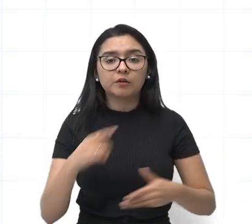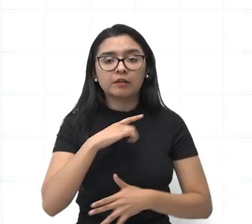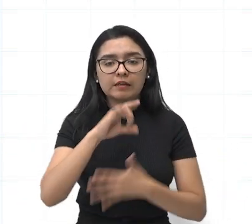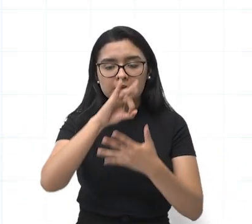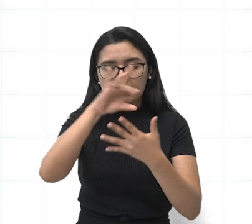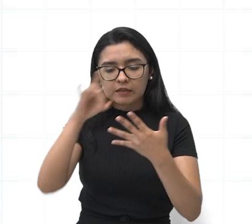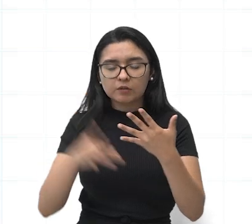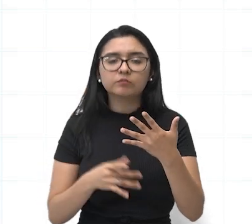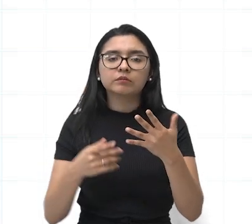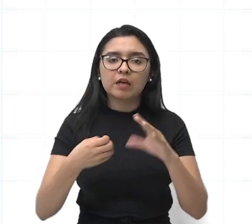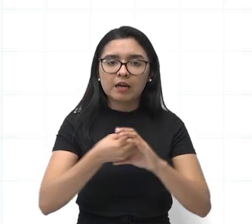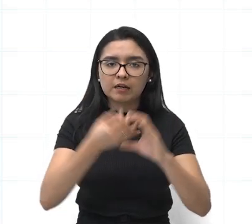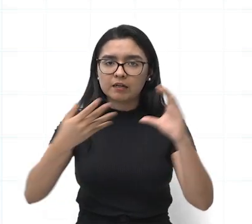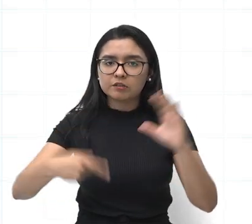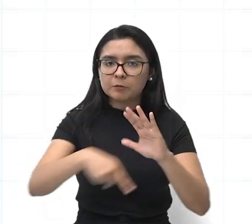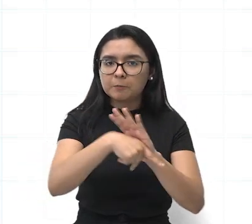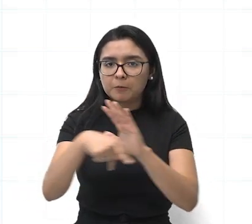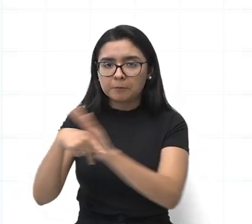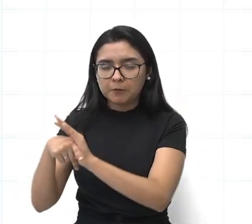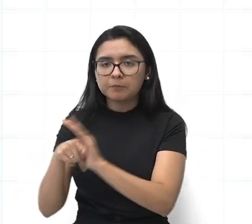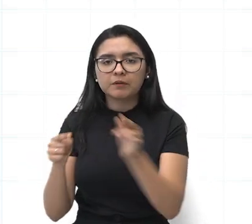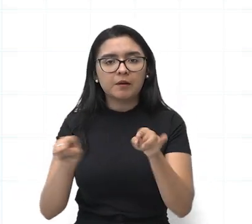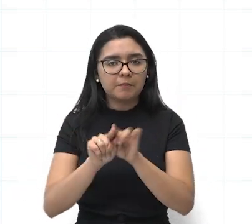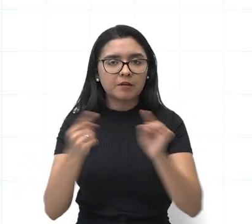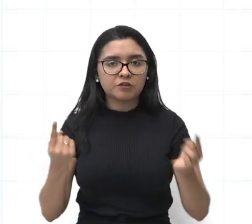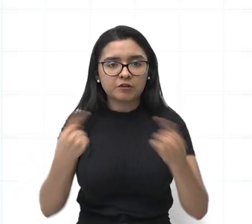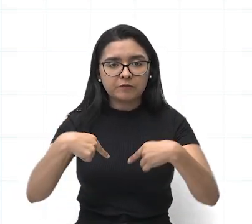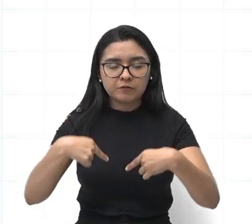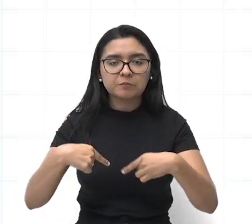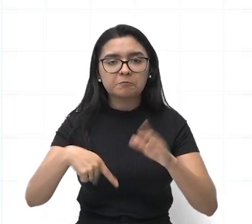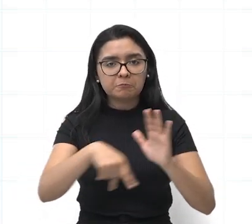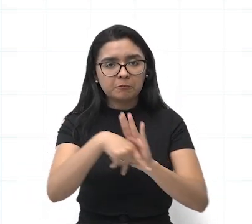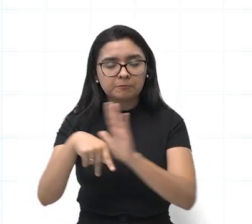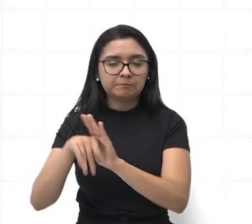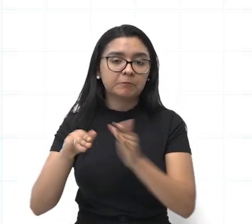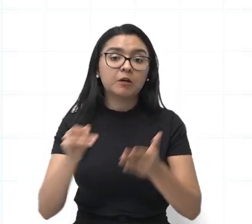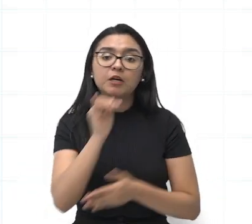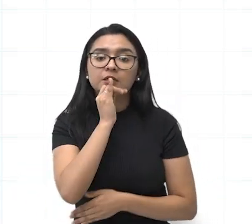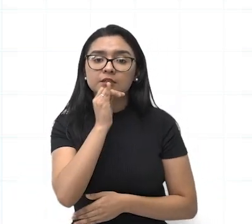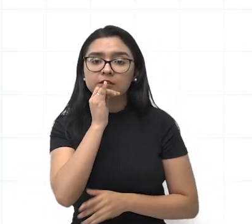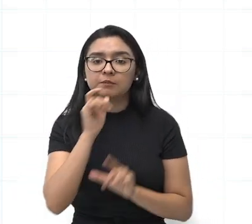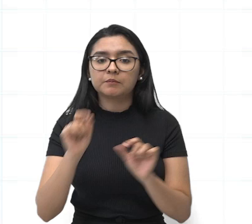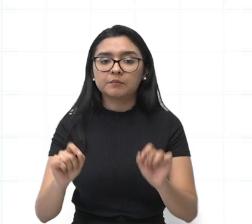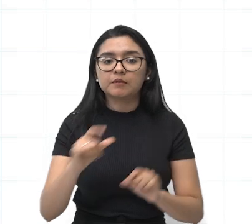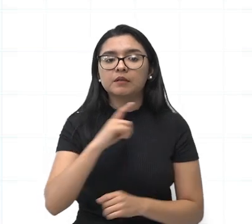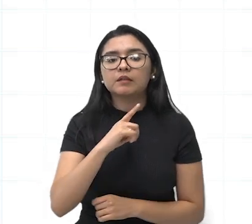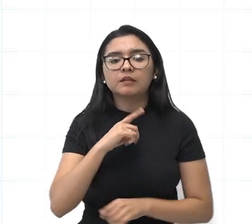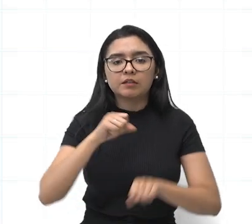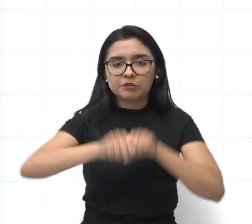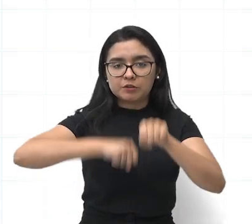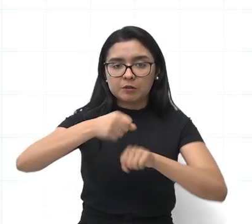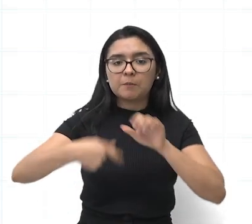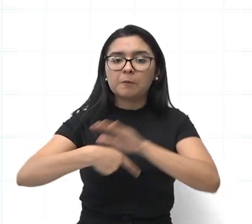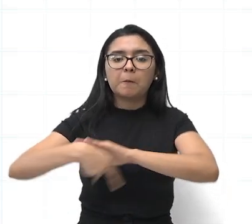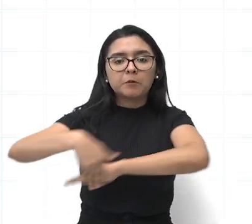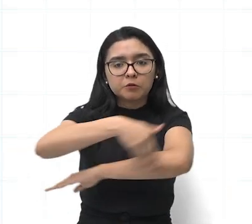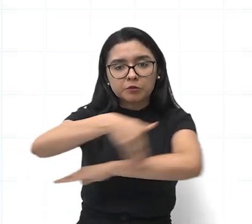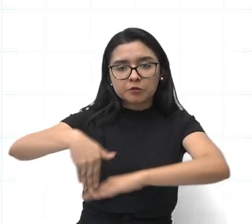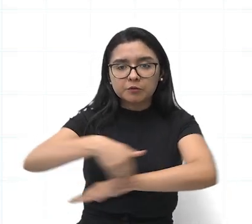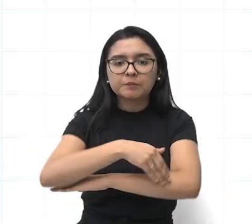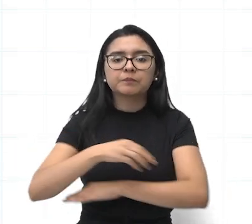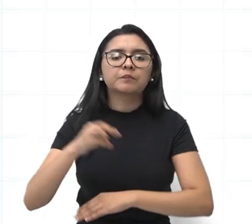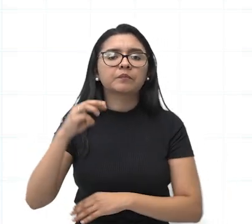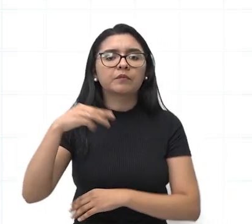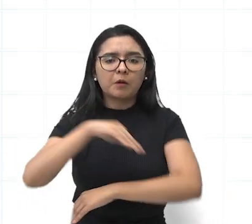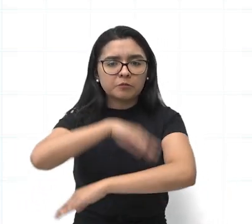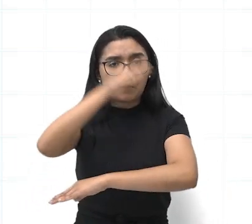as suas especificidades e desafios únicos. Como, por exemplo, nós temos o ciclismo de estrada, o